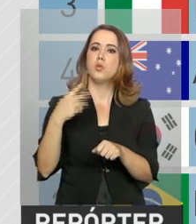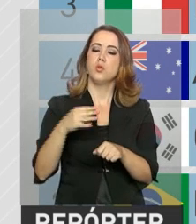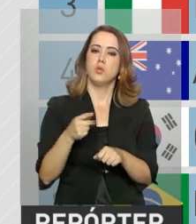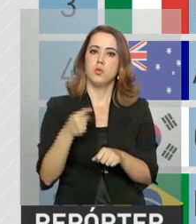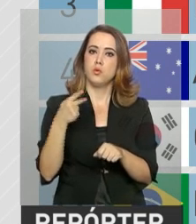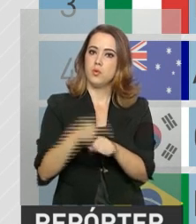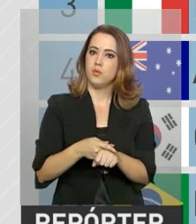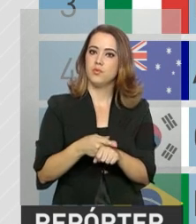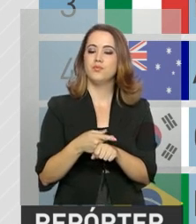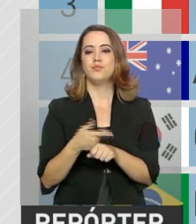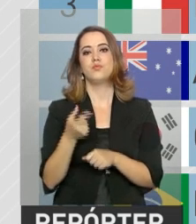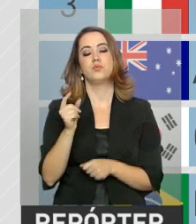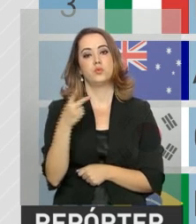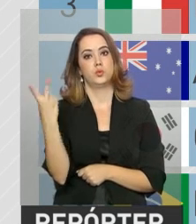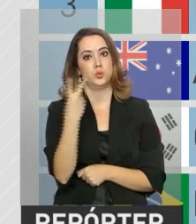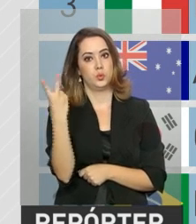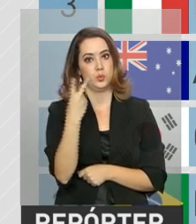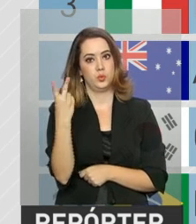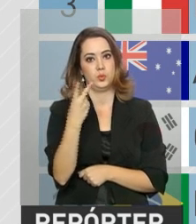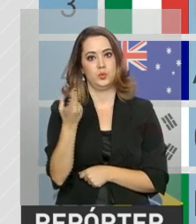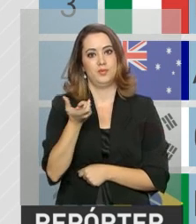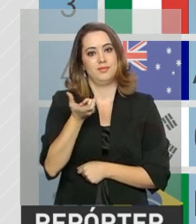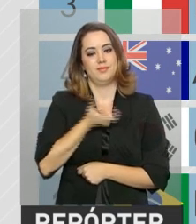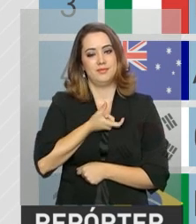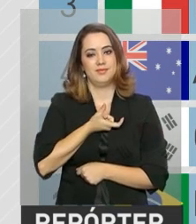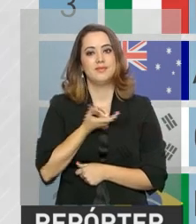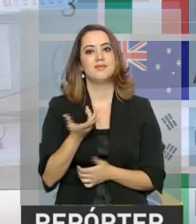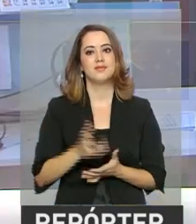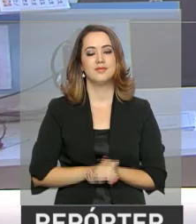no tiro, com 2 medalhas no total.